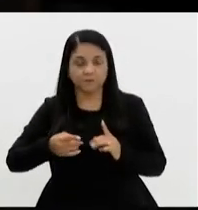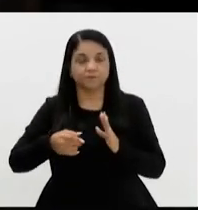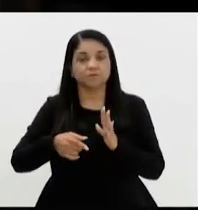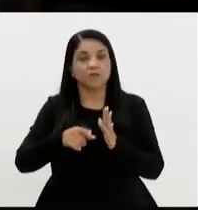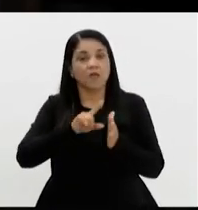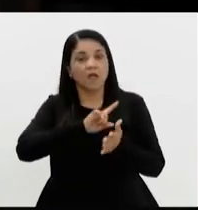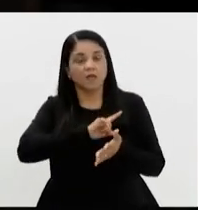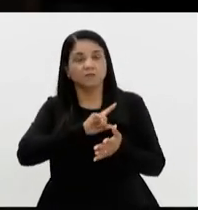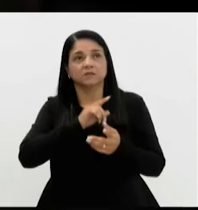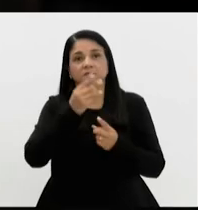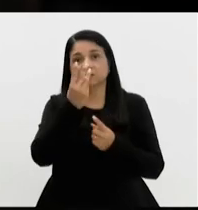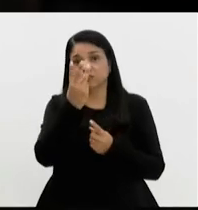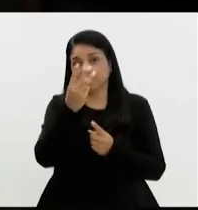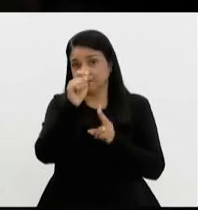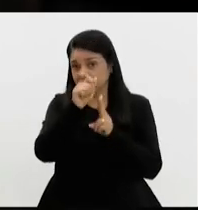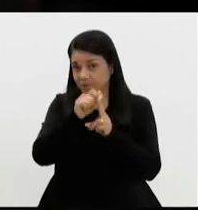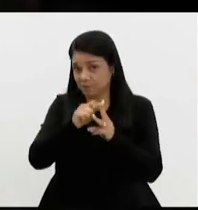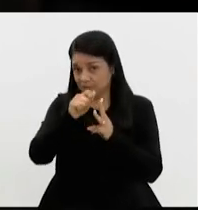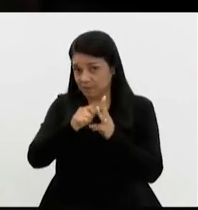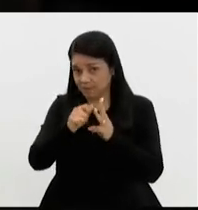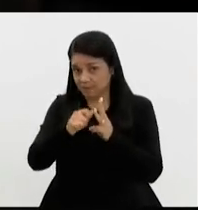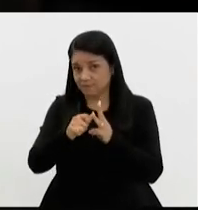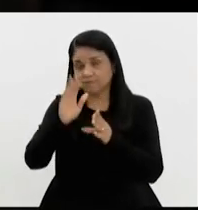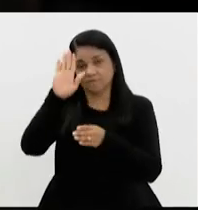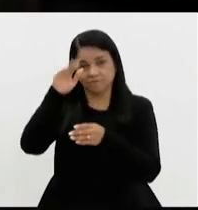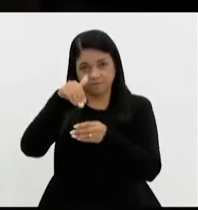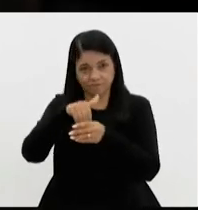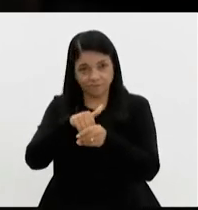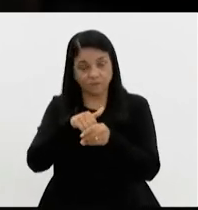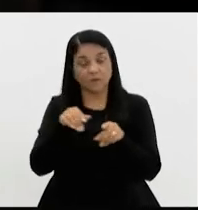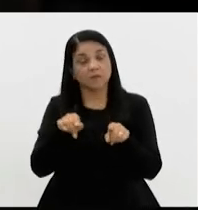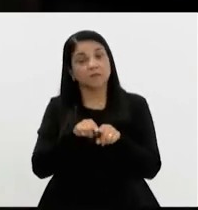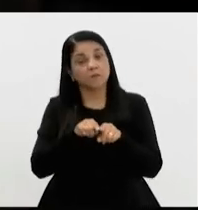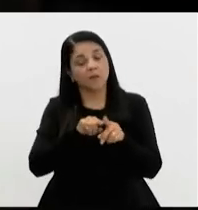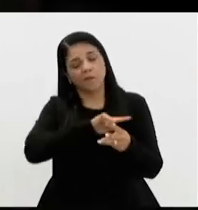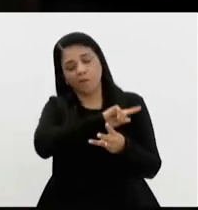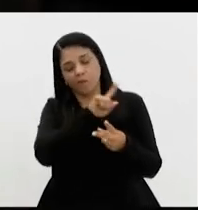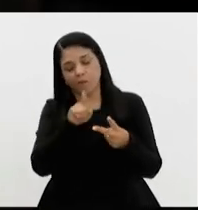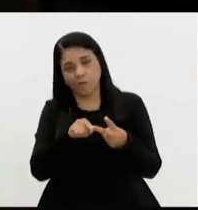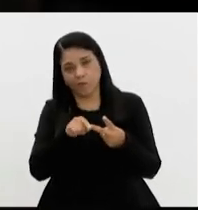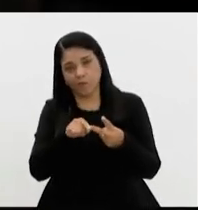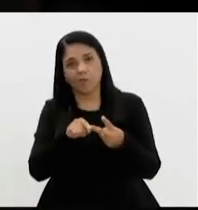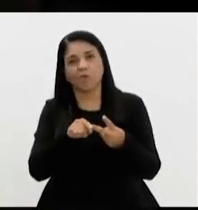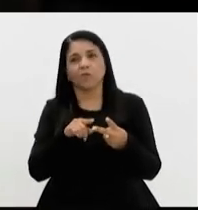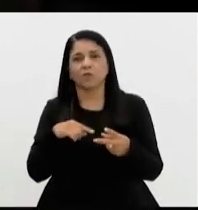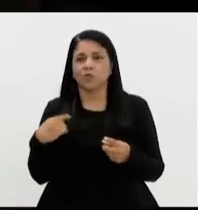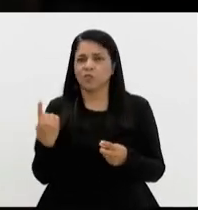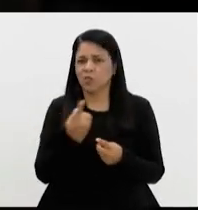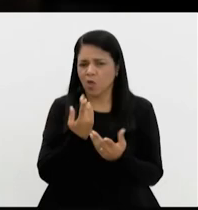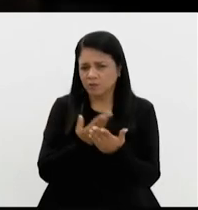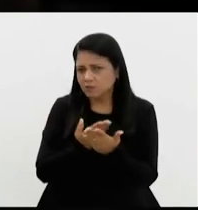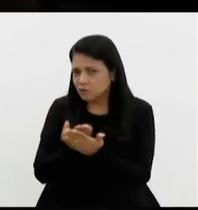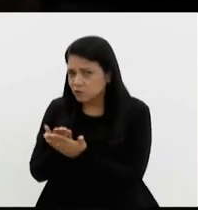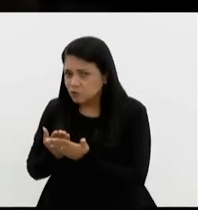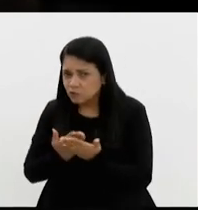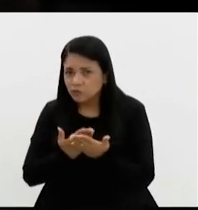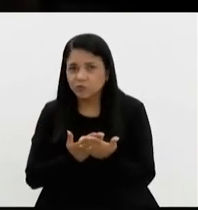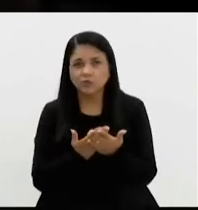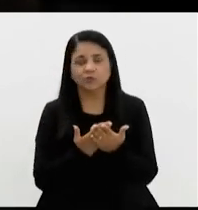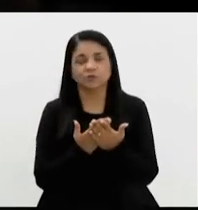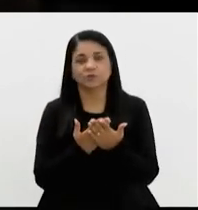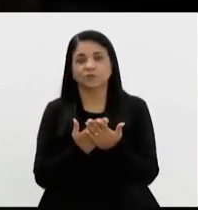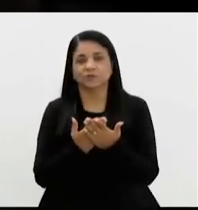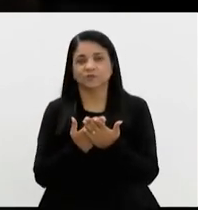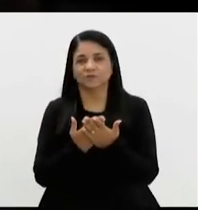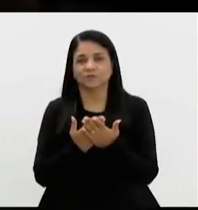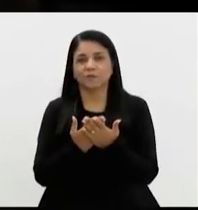quero destacar que merece alguma consideração Nossa para os estudiosos e estudiosas sei que